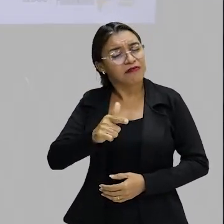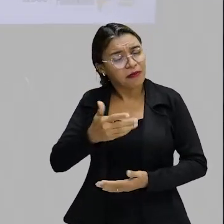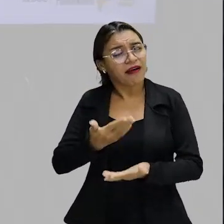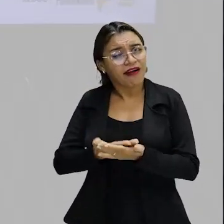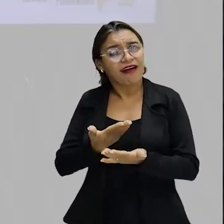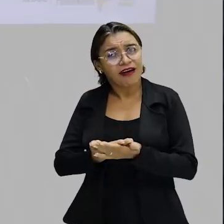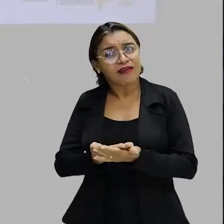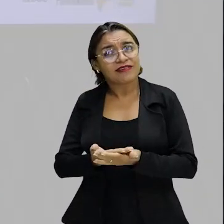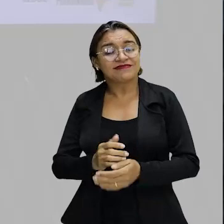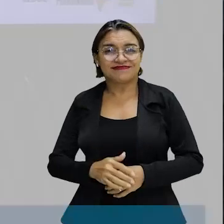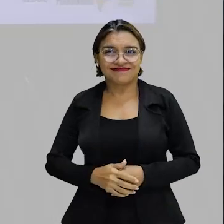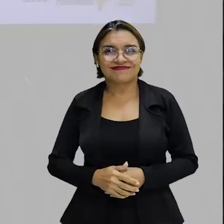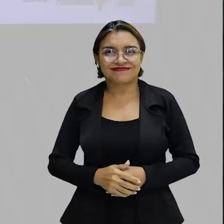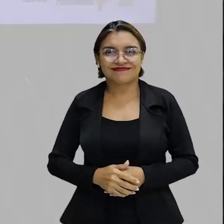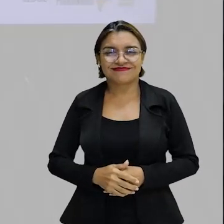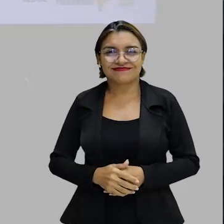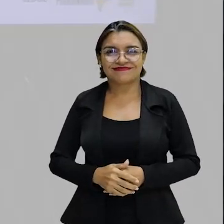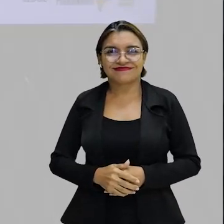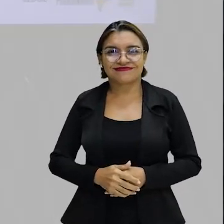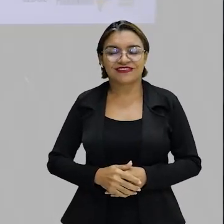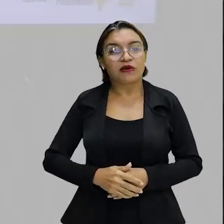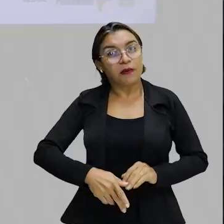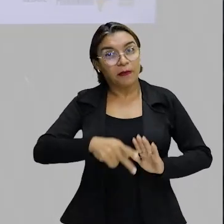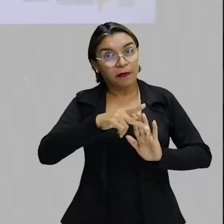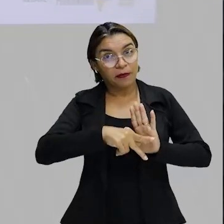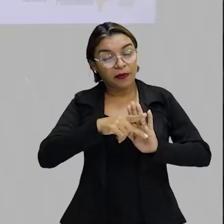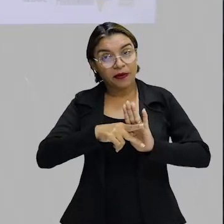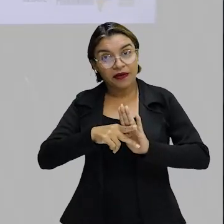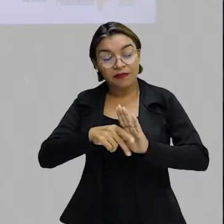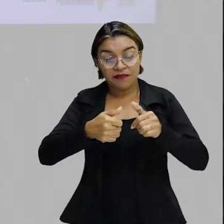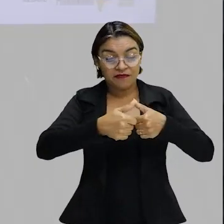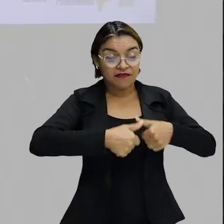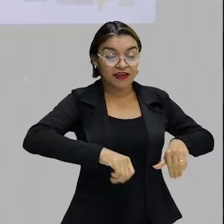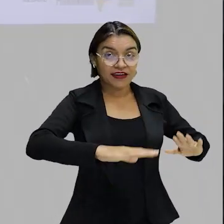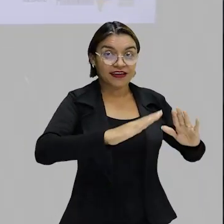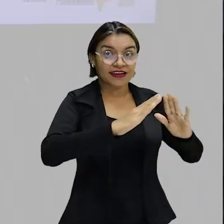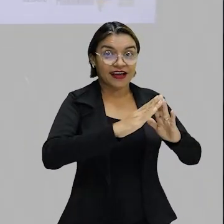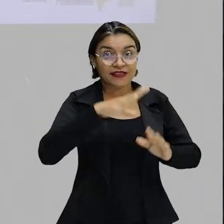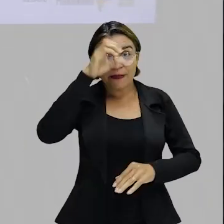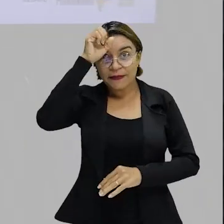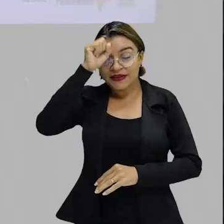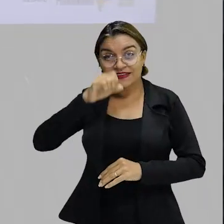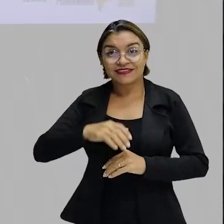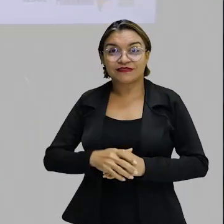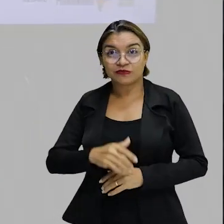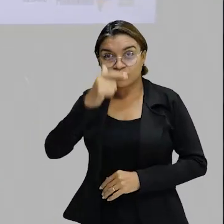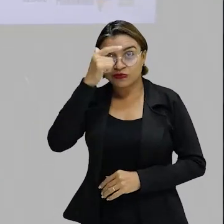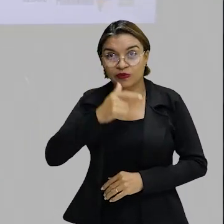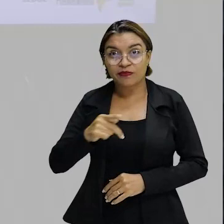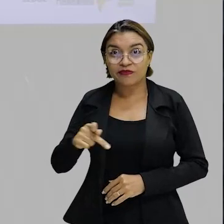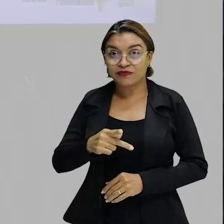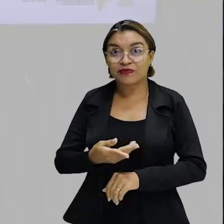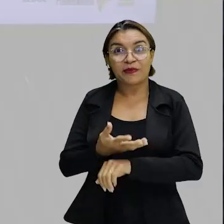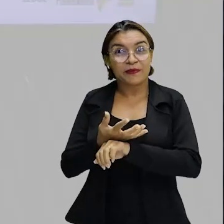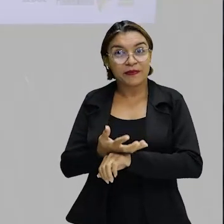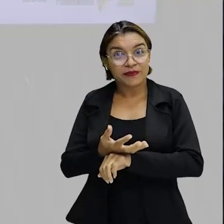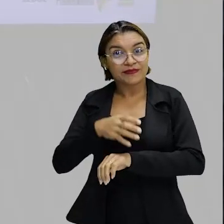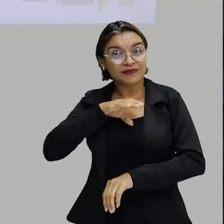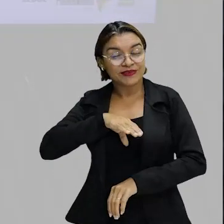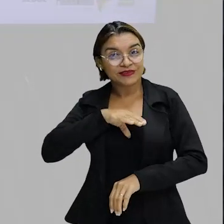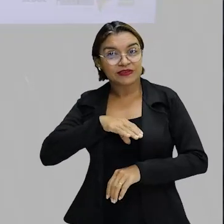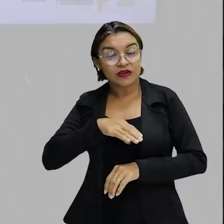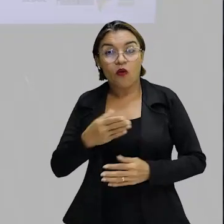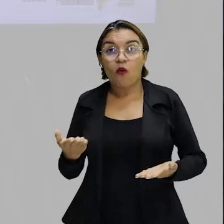Outra aula do programa Fica em Casa Aprendendo. Eu sou a professora Cacau Sotero, você já me conhece. E ainda falando de